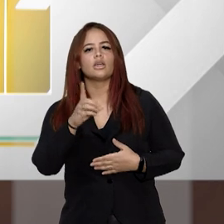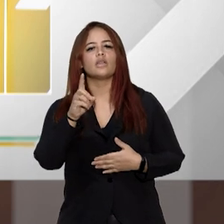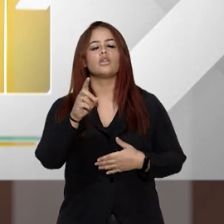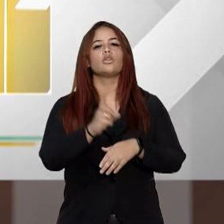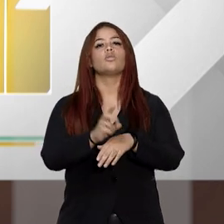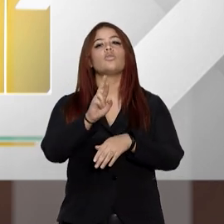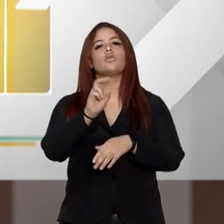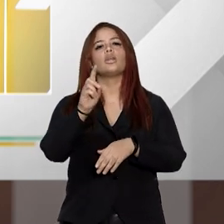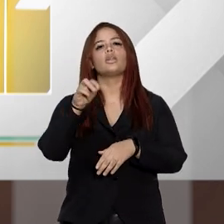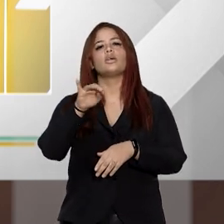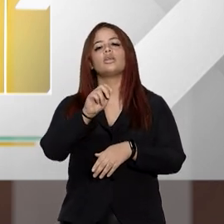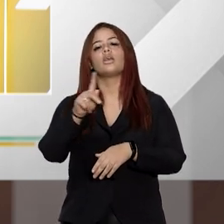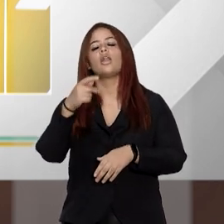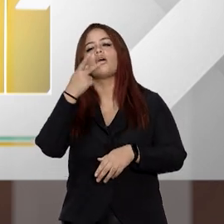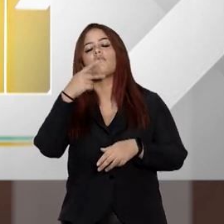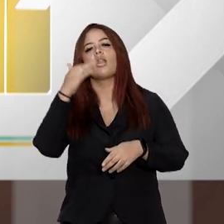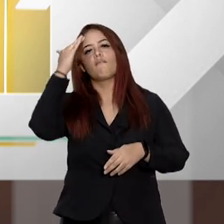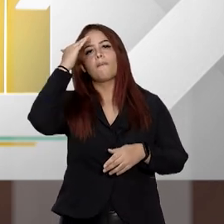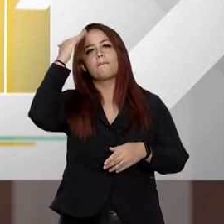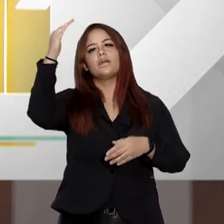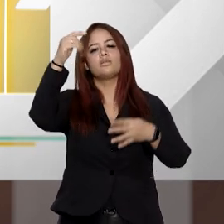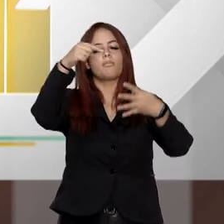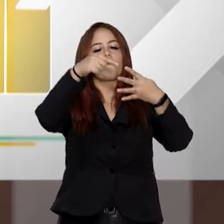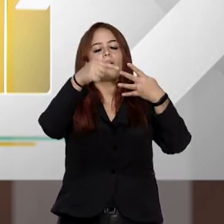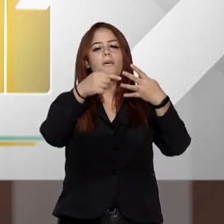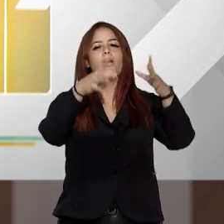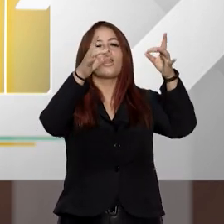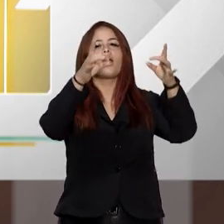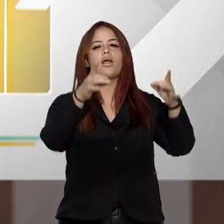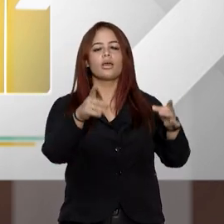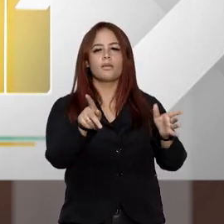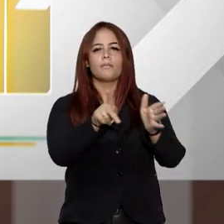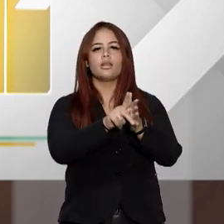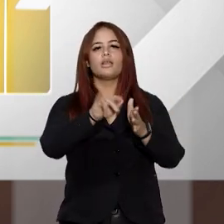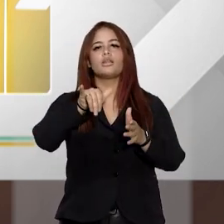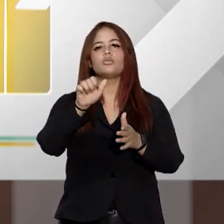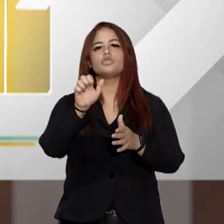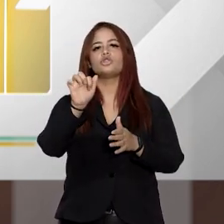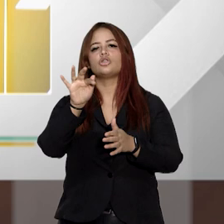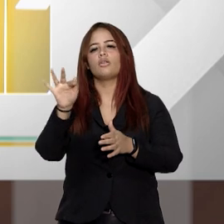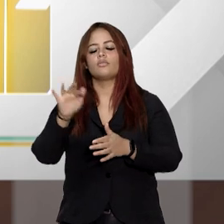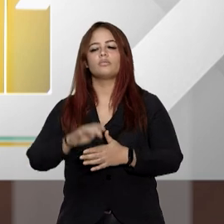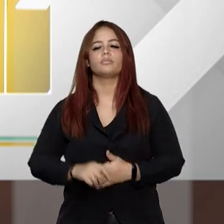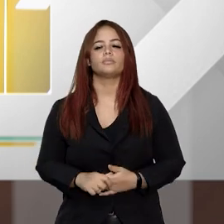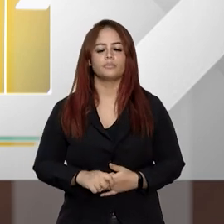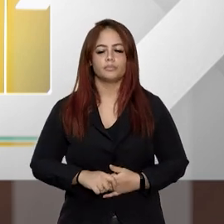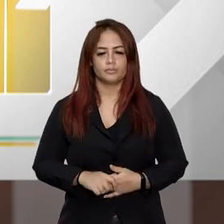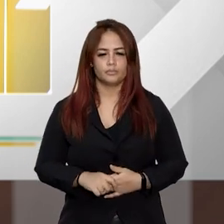inicialmente ressaltasse as principais características do Juizado Especial Federal.